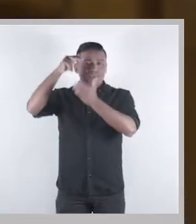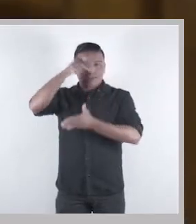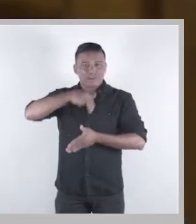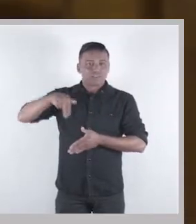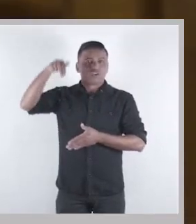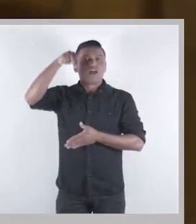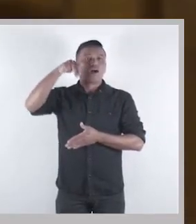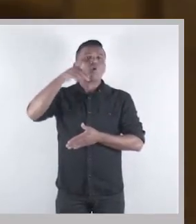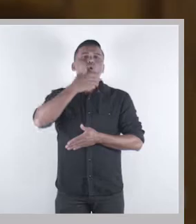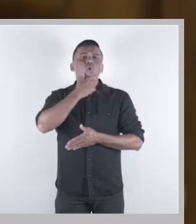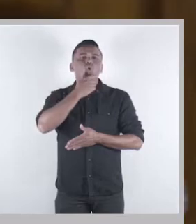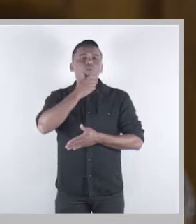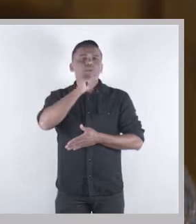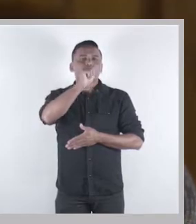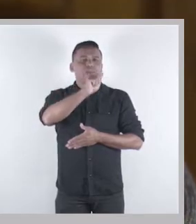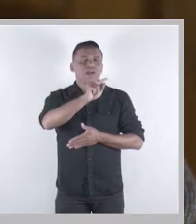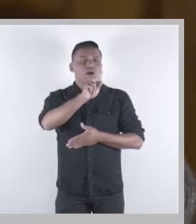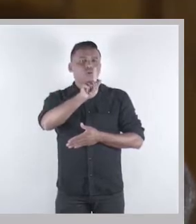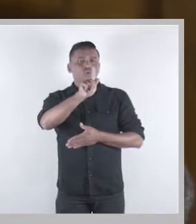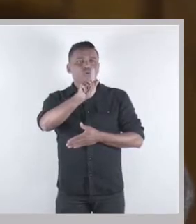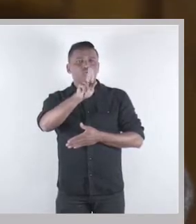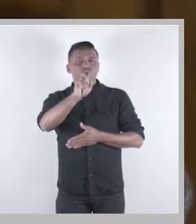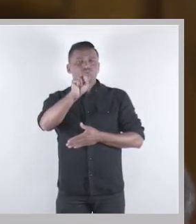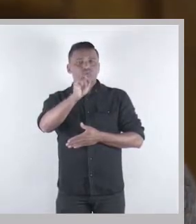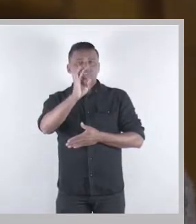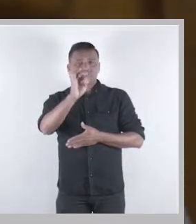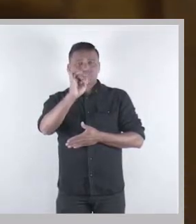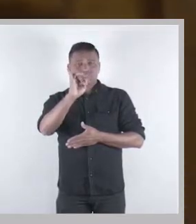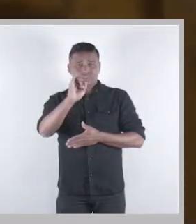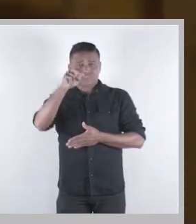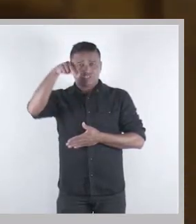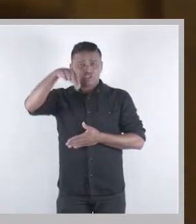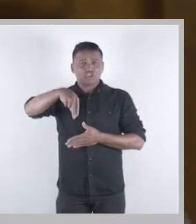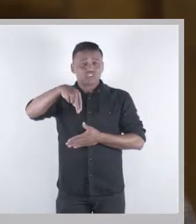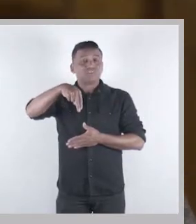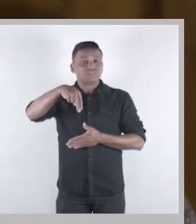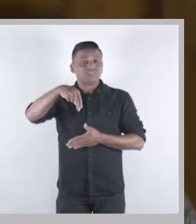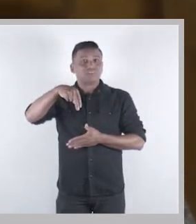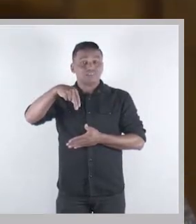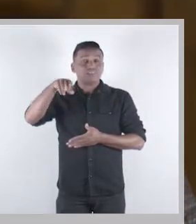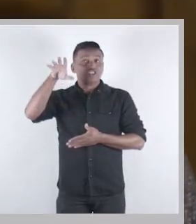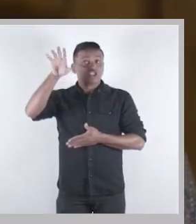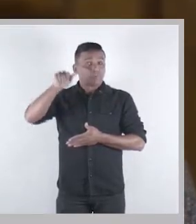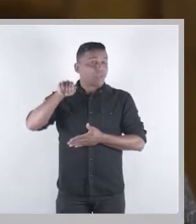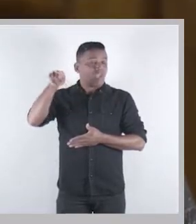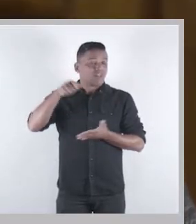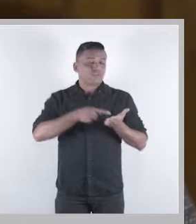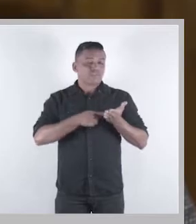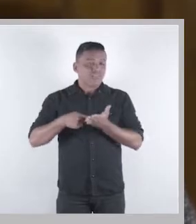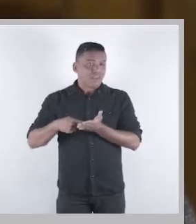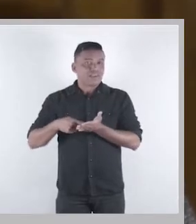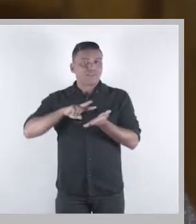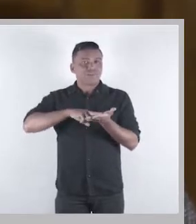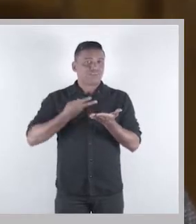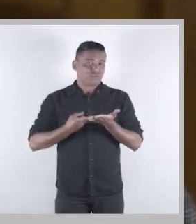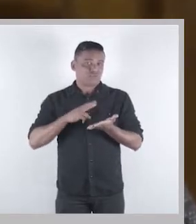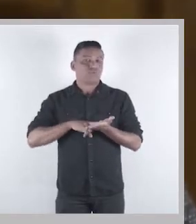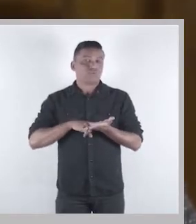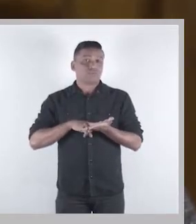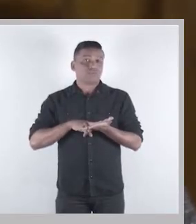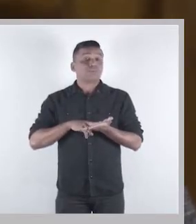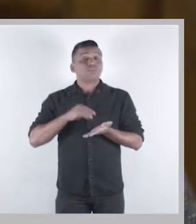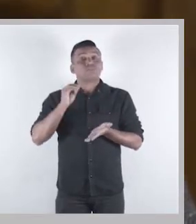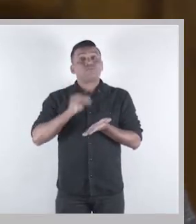então assim é mais um exemplo de como as políticas públicas são muito importantes essa essa bolsa